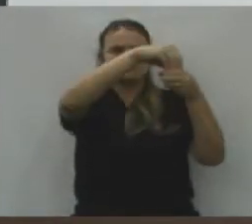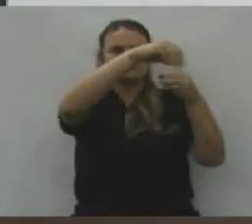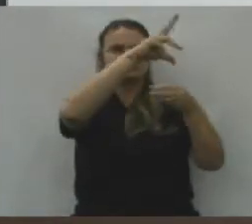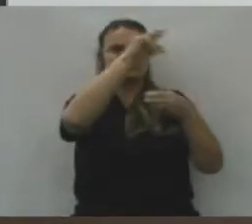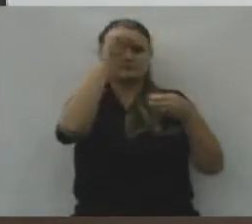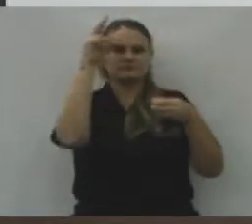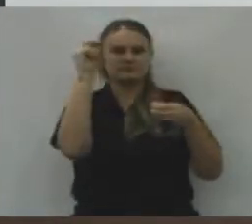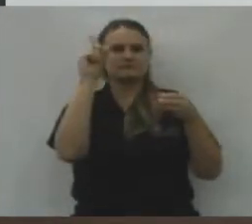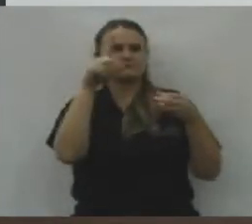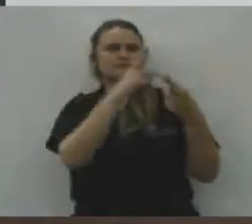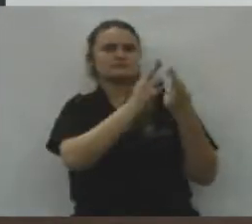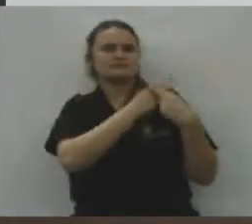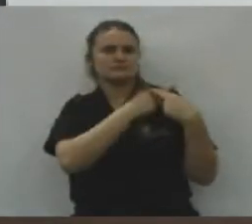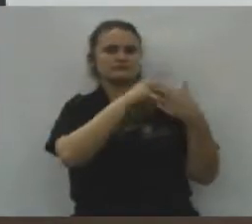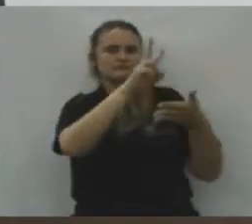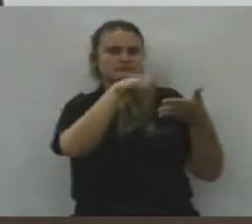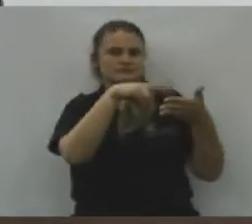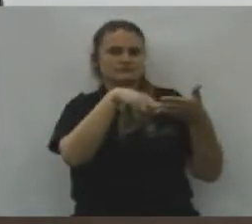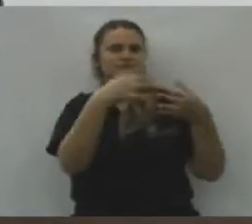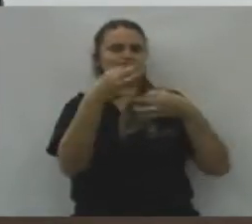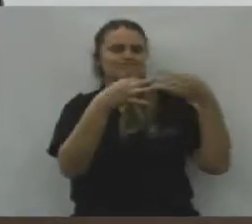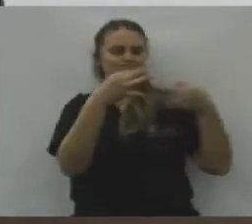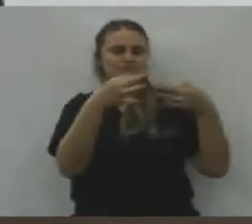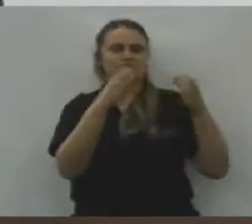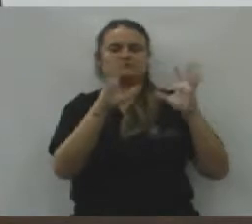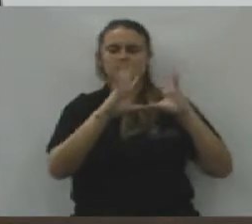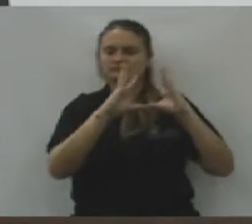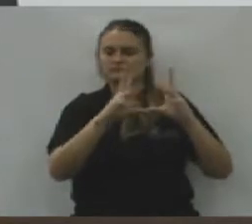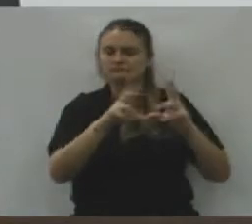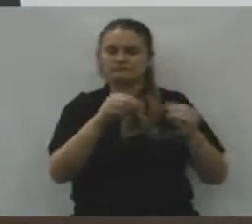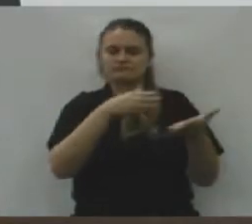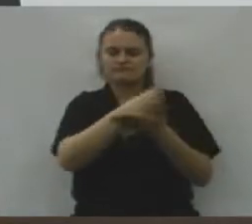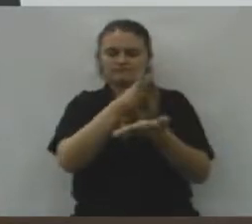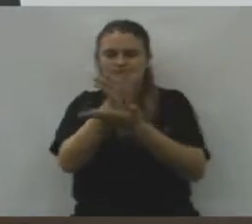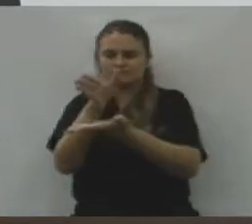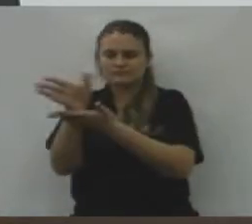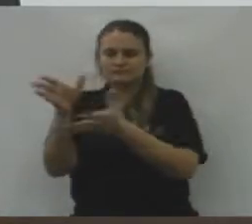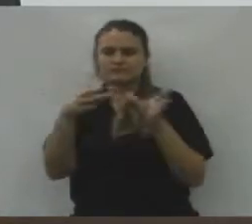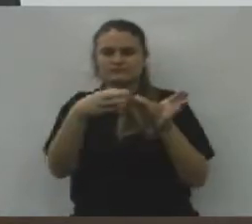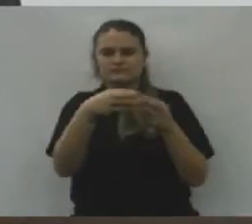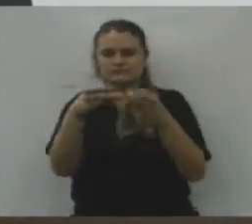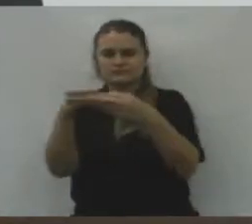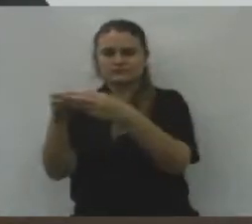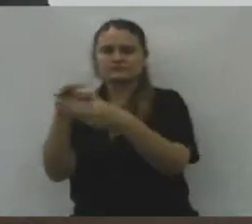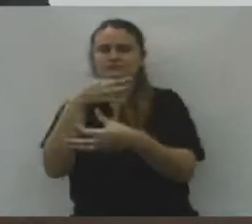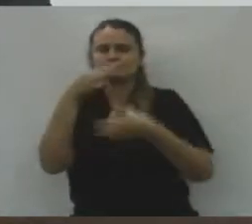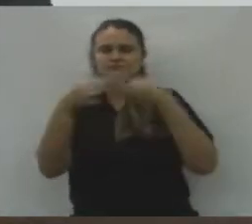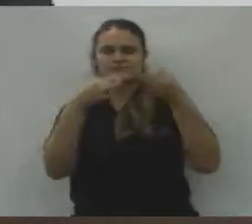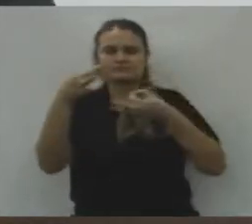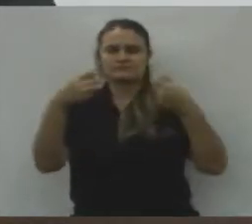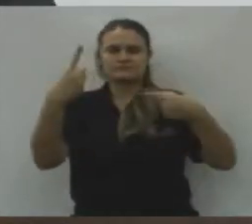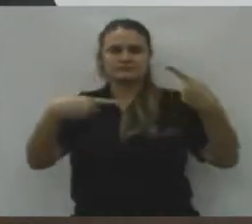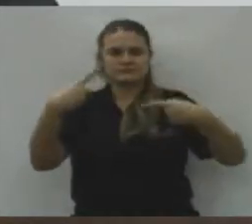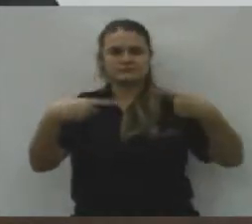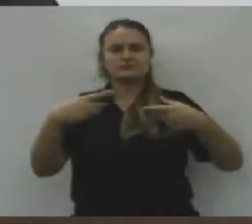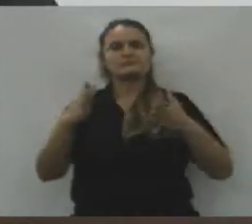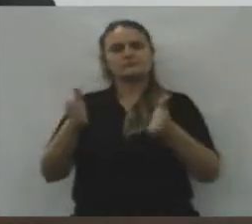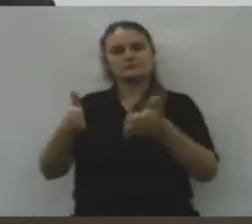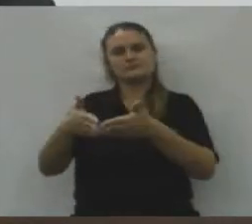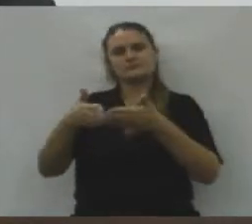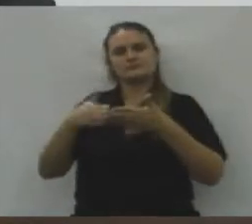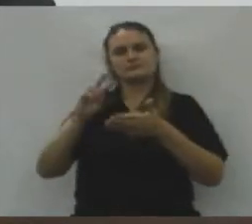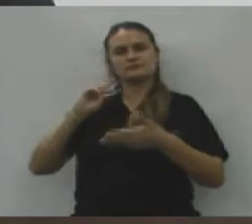nesta reunião ordinária são, então, despachados para as comissões para os devidos pareceres.